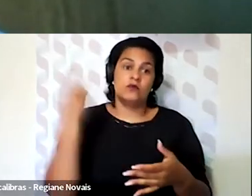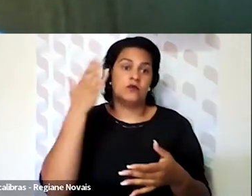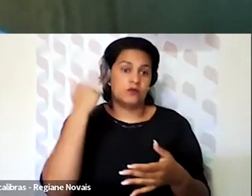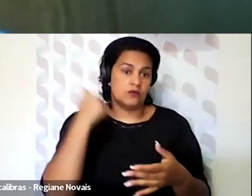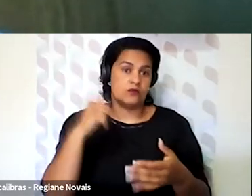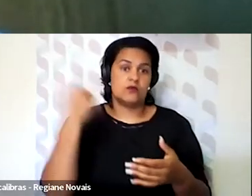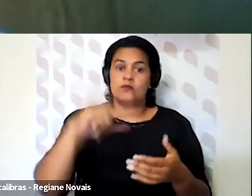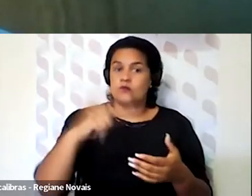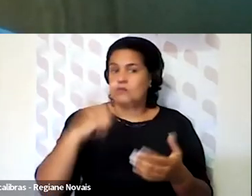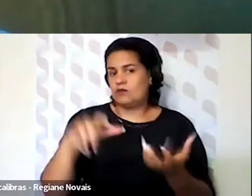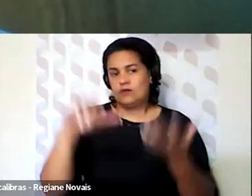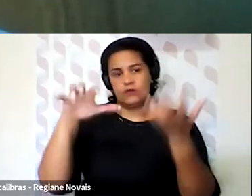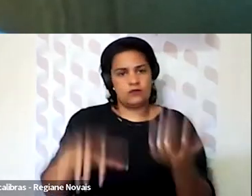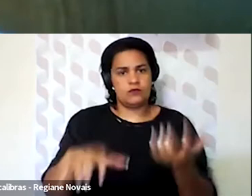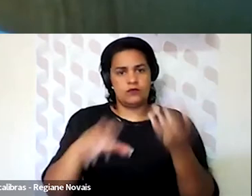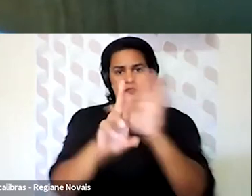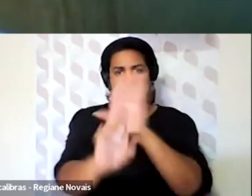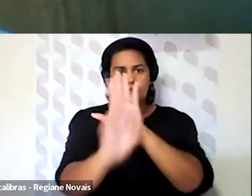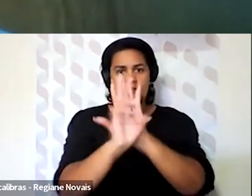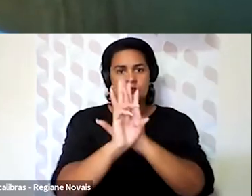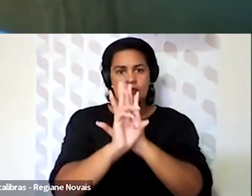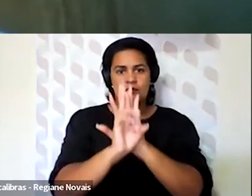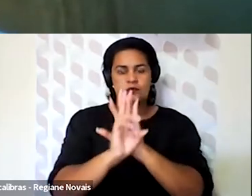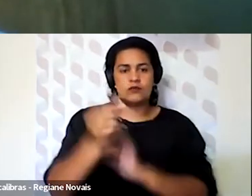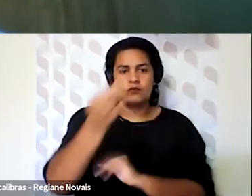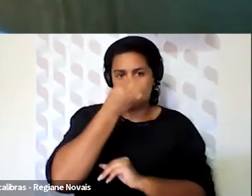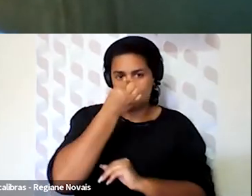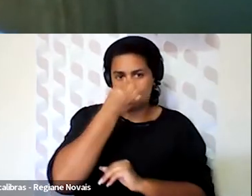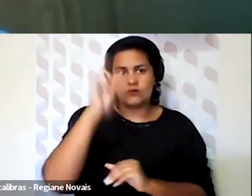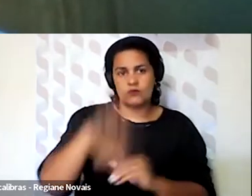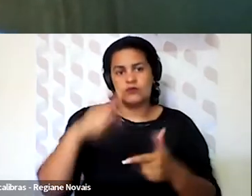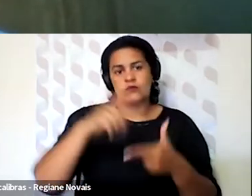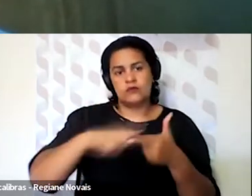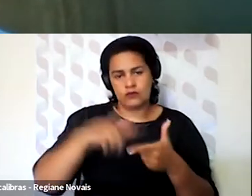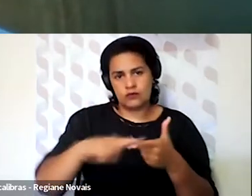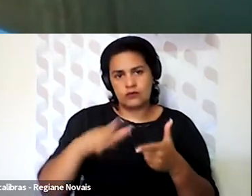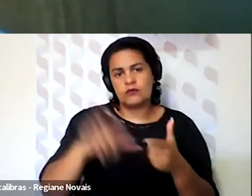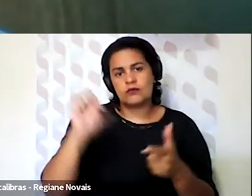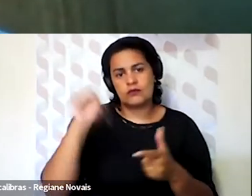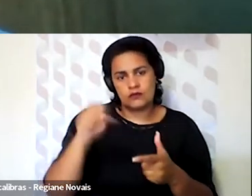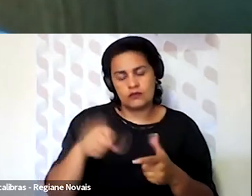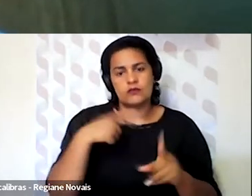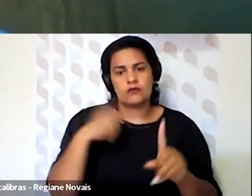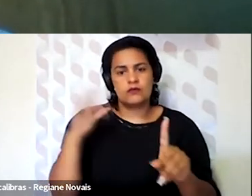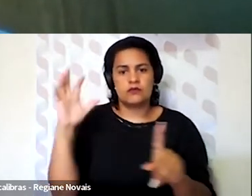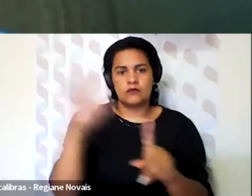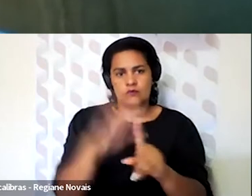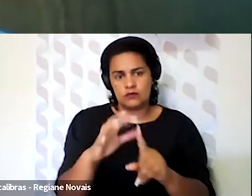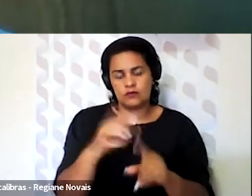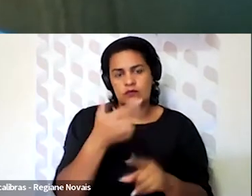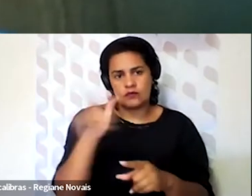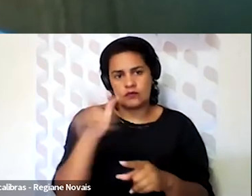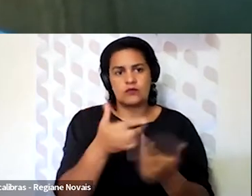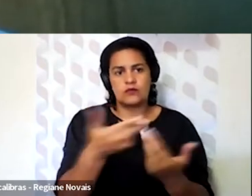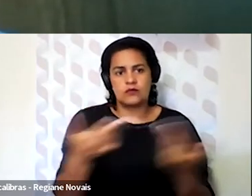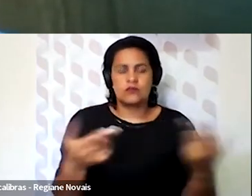política da bancada evangélica, que já é um outro problema e que já reflete um pouco no que foi falado antes,